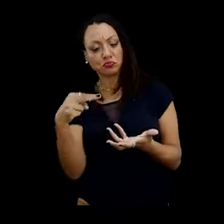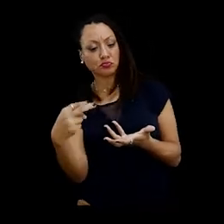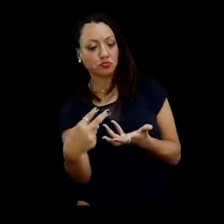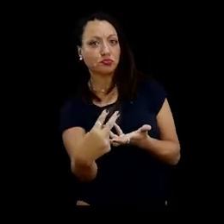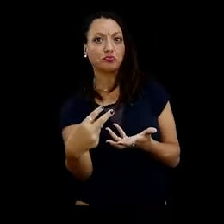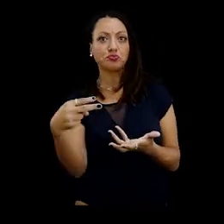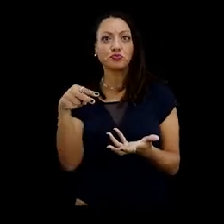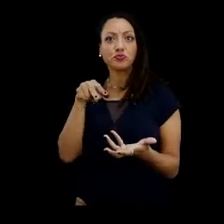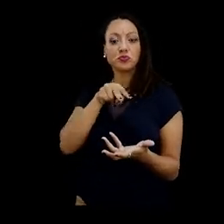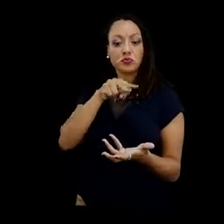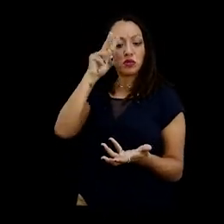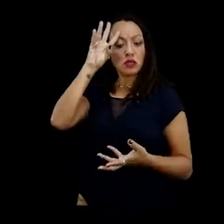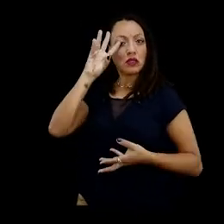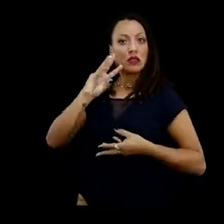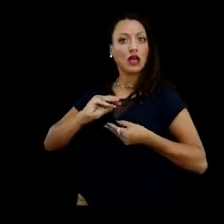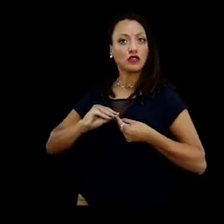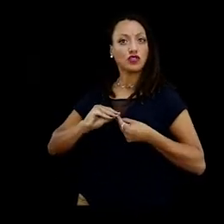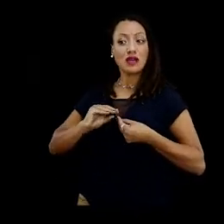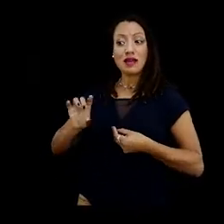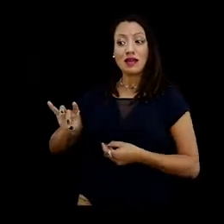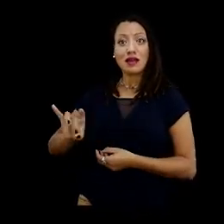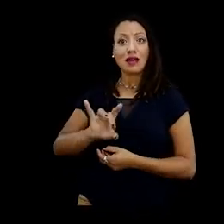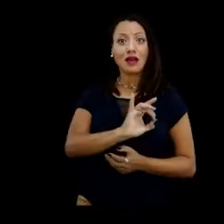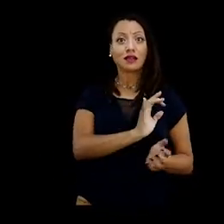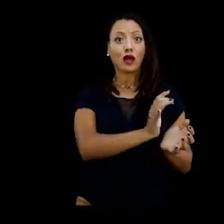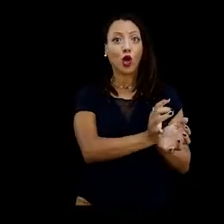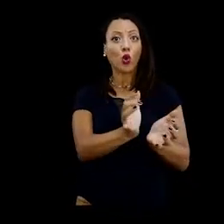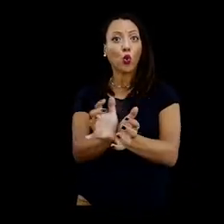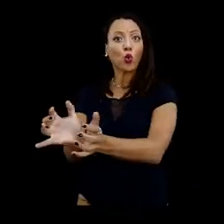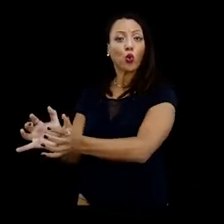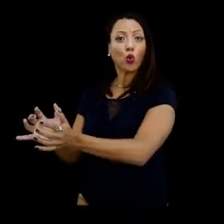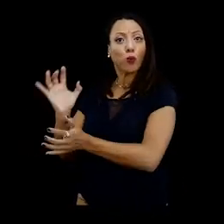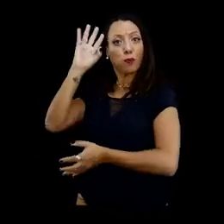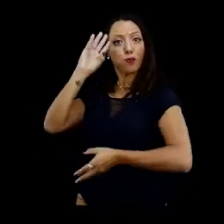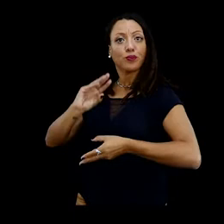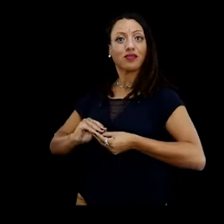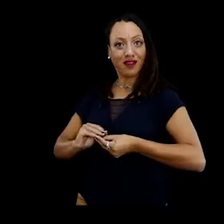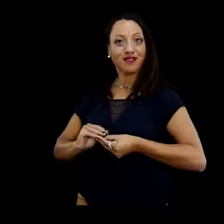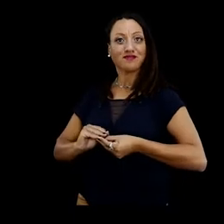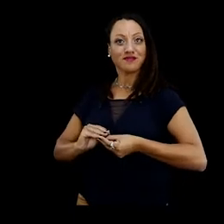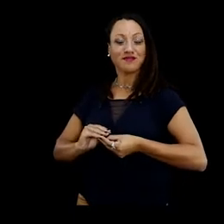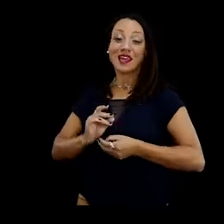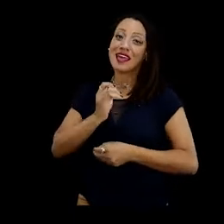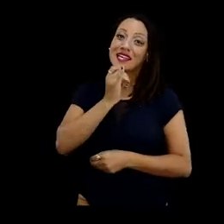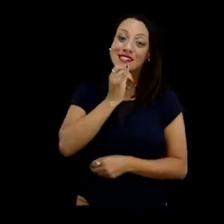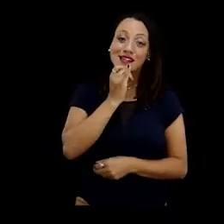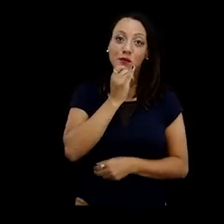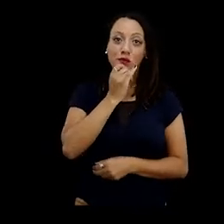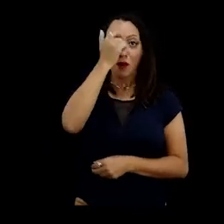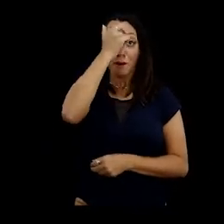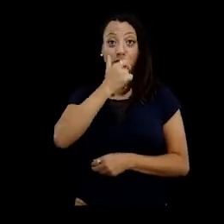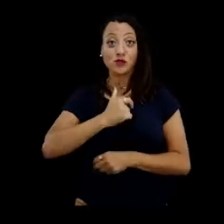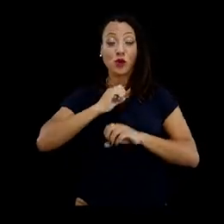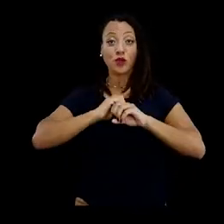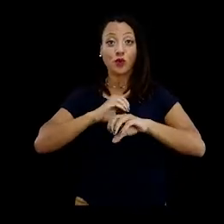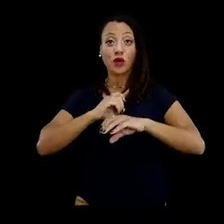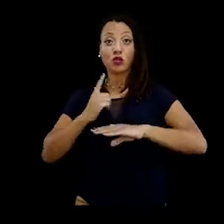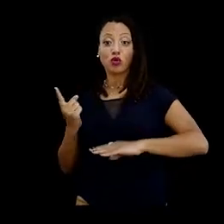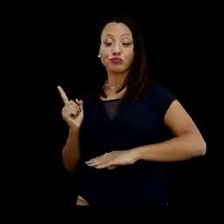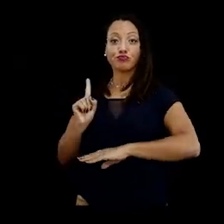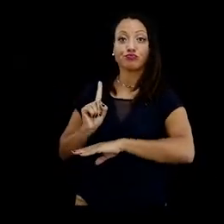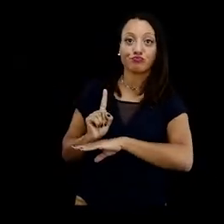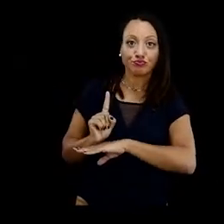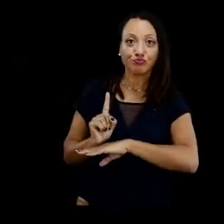do mundo que os grupos populares estão tendo, no momento em que o educador